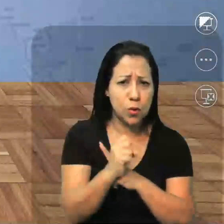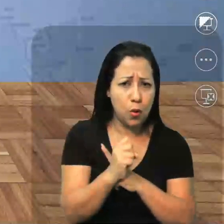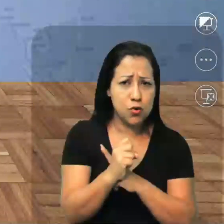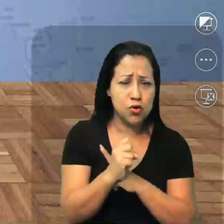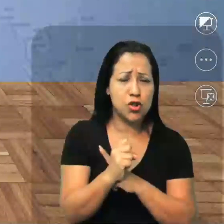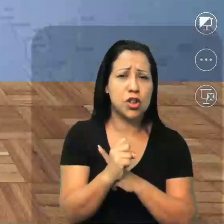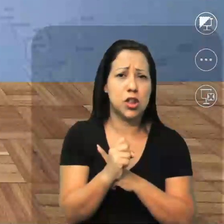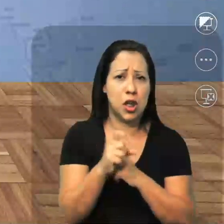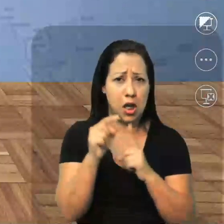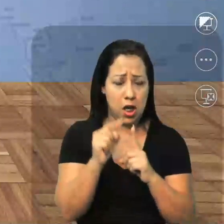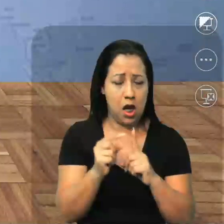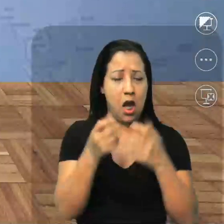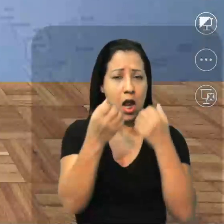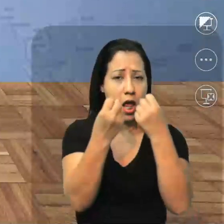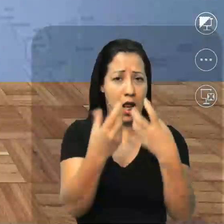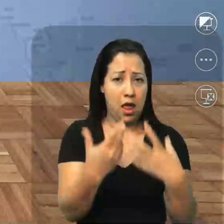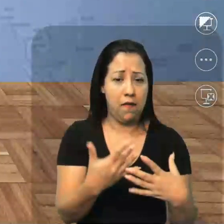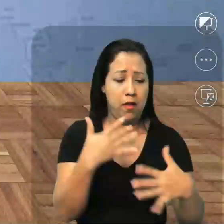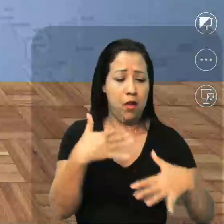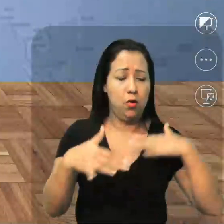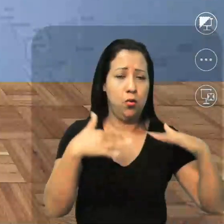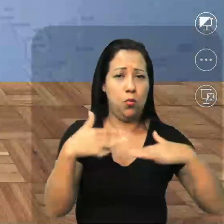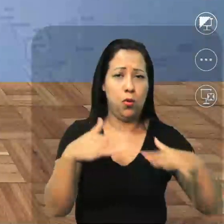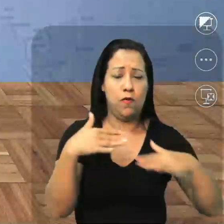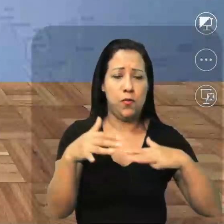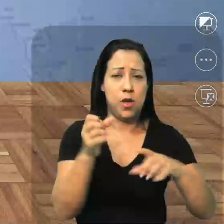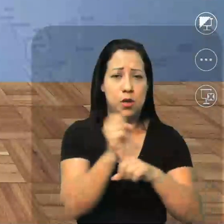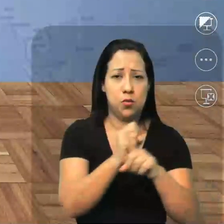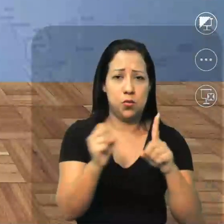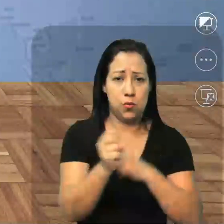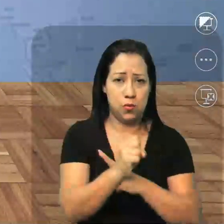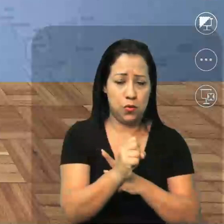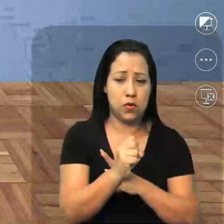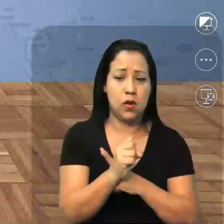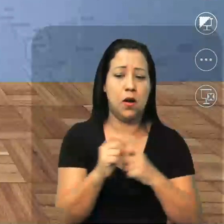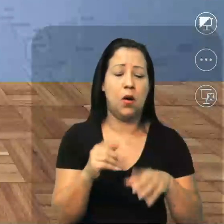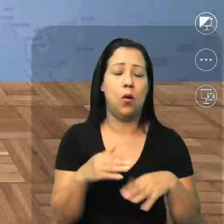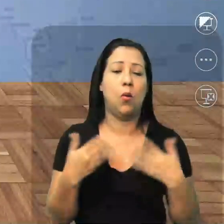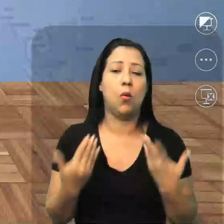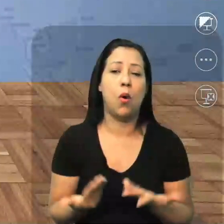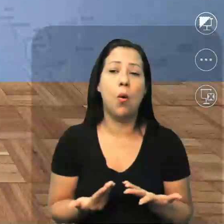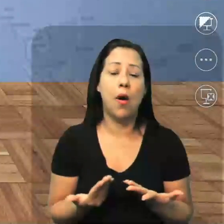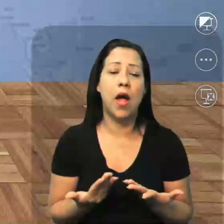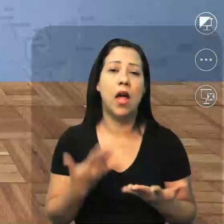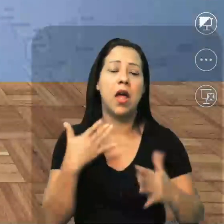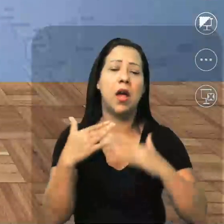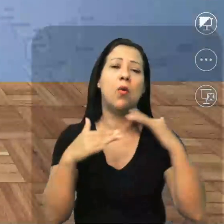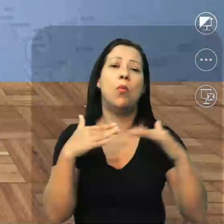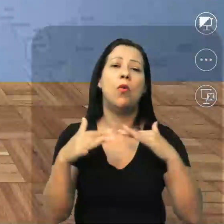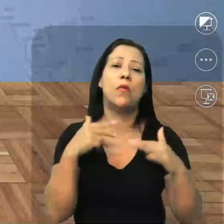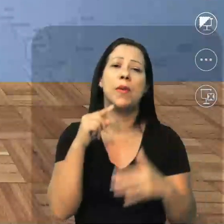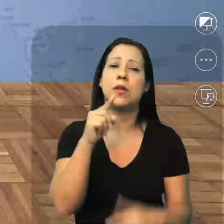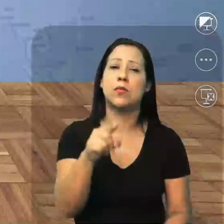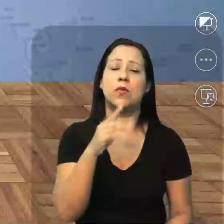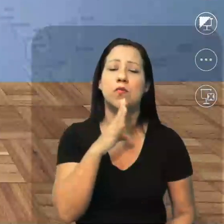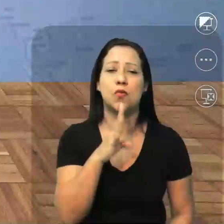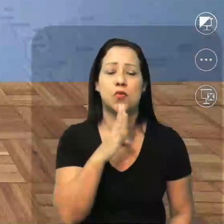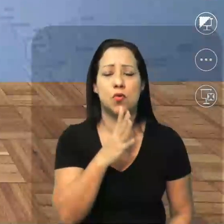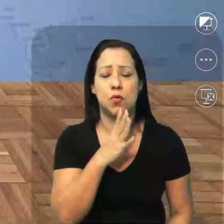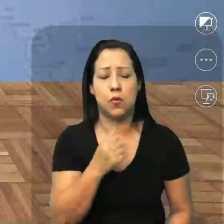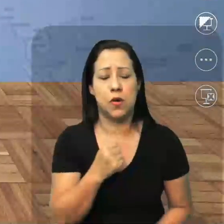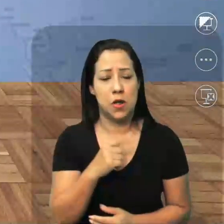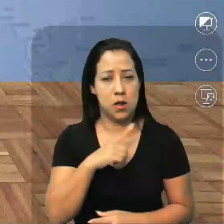Os movimentos sociais. Qual é o movimento que você conhece que tem